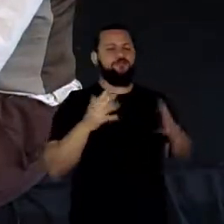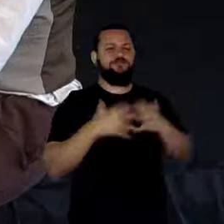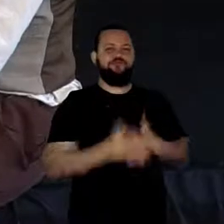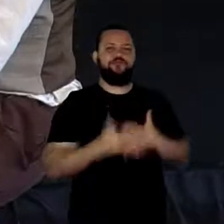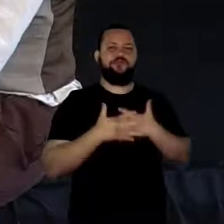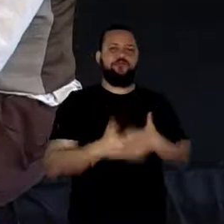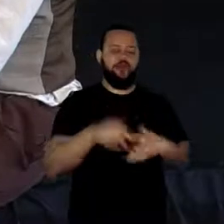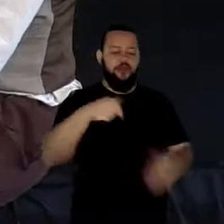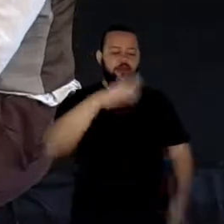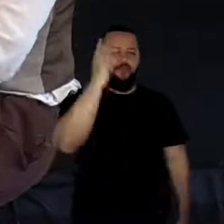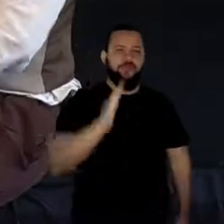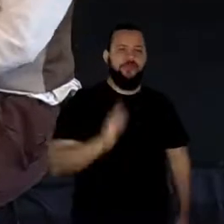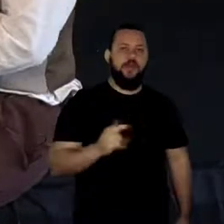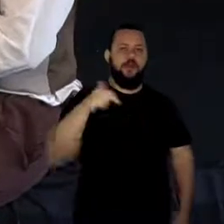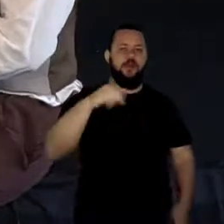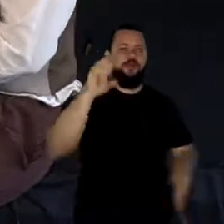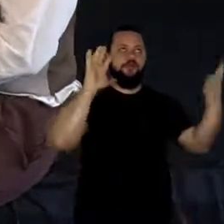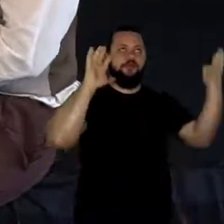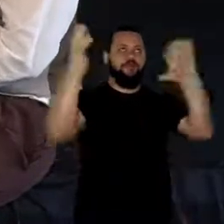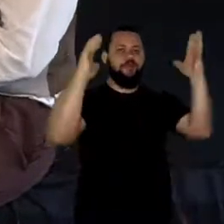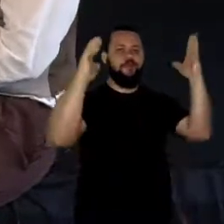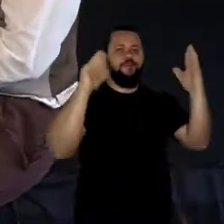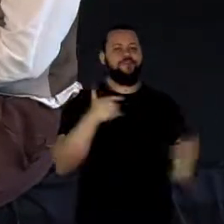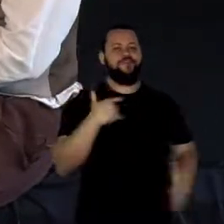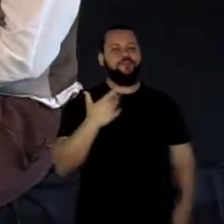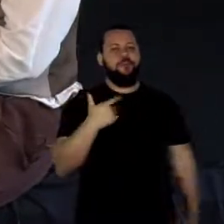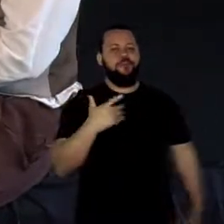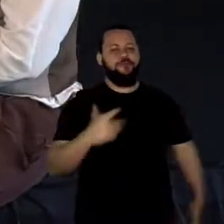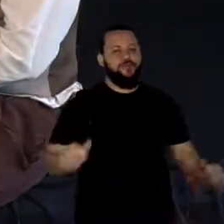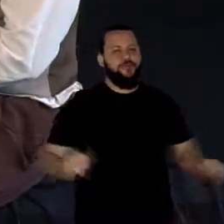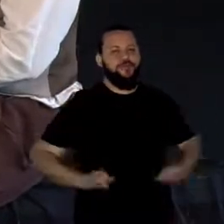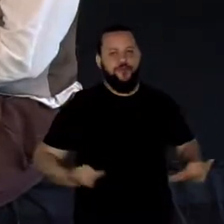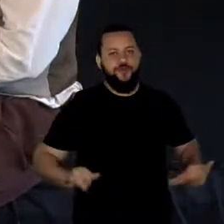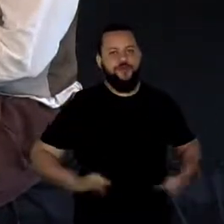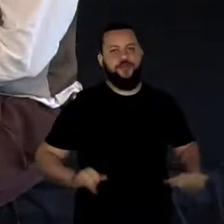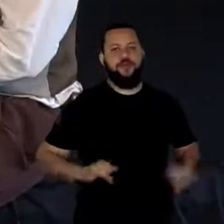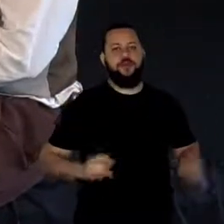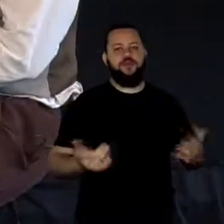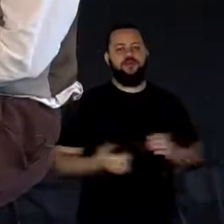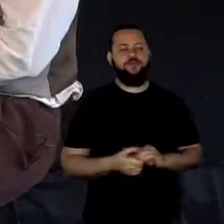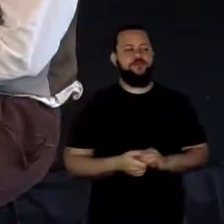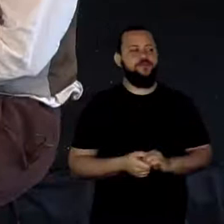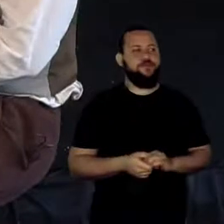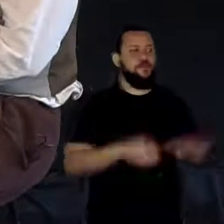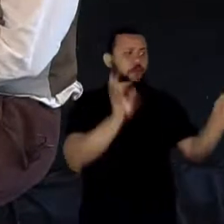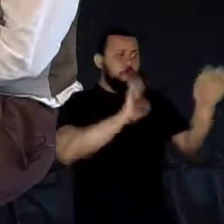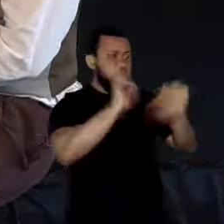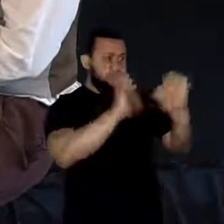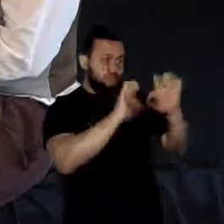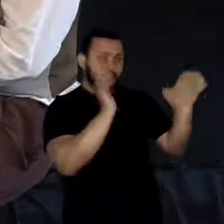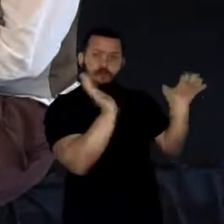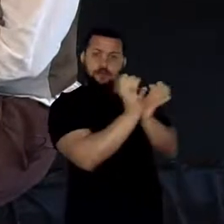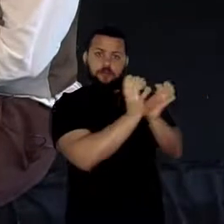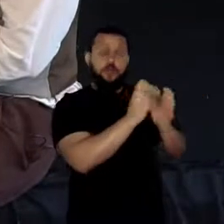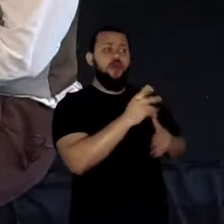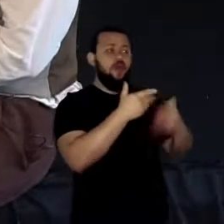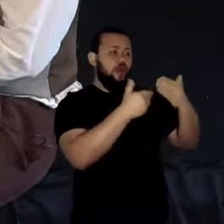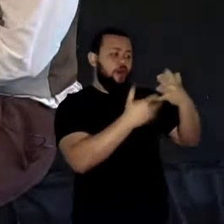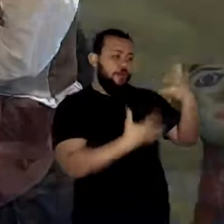Já estamos, né, sofrendo as consequências já há muito tempo, né? Sim. Produção, mais algum comentário?